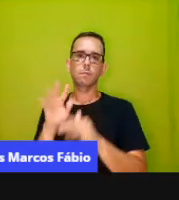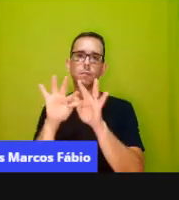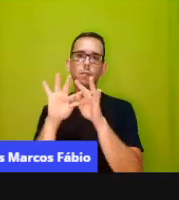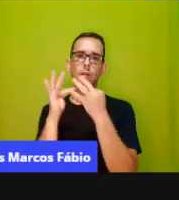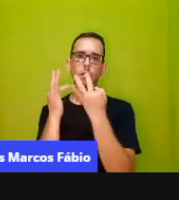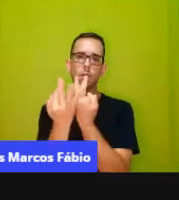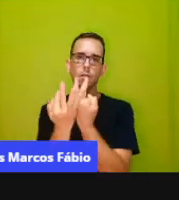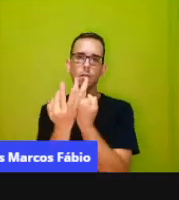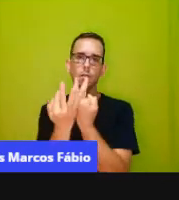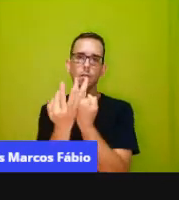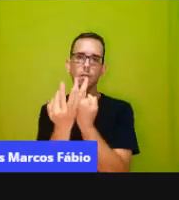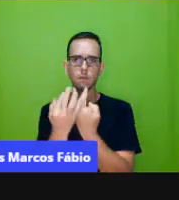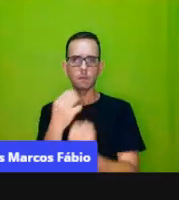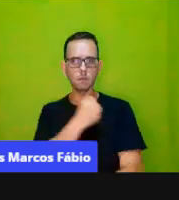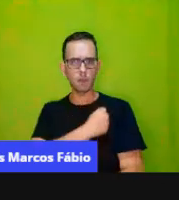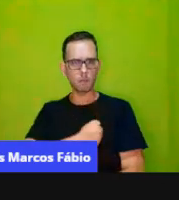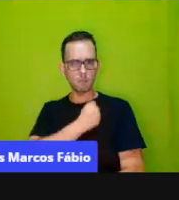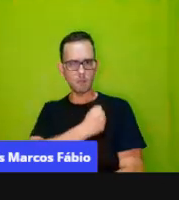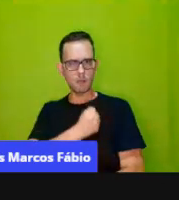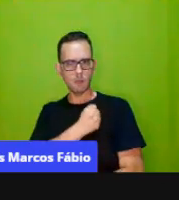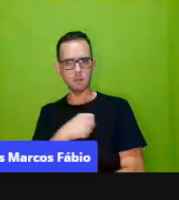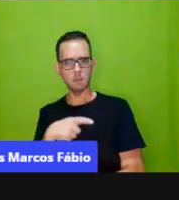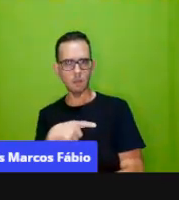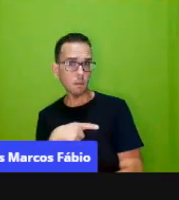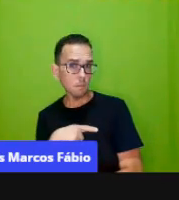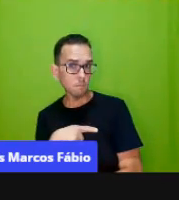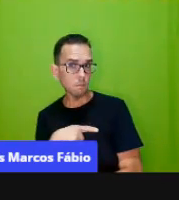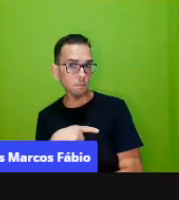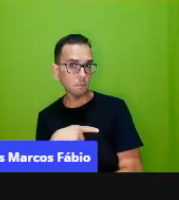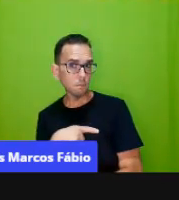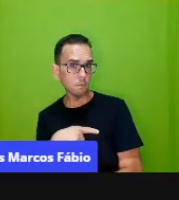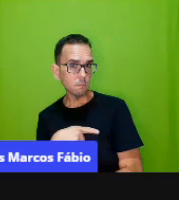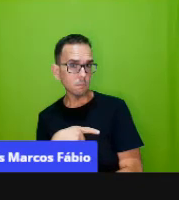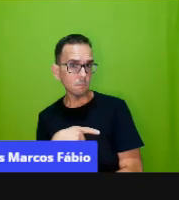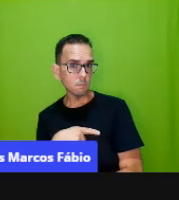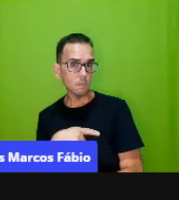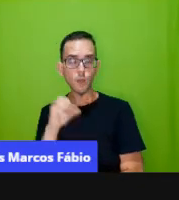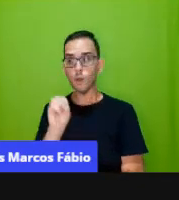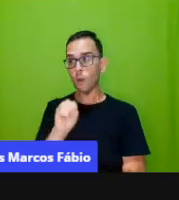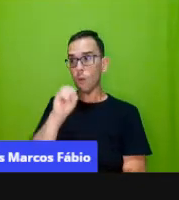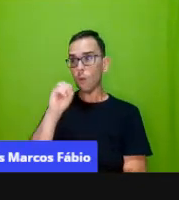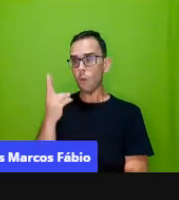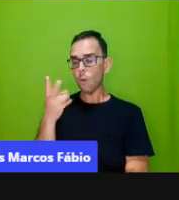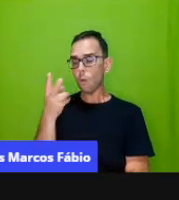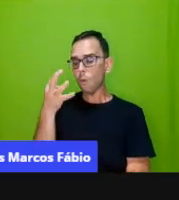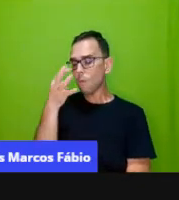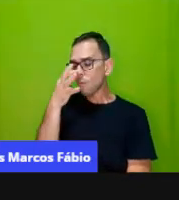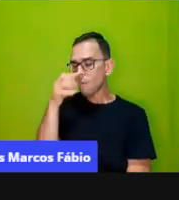Tem saudade? Pode passar o próximo, por favor? Ou, olhando